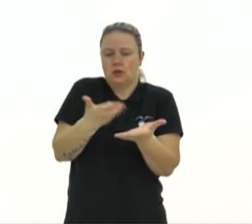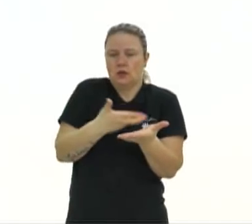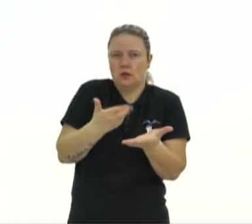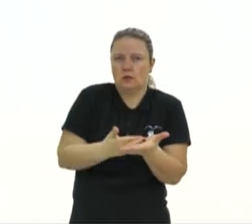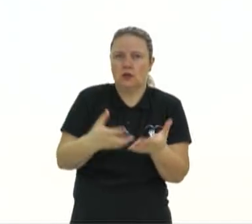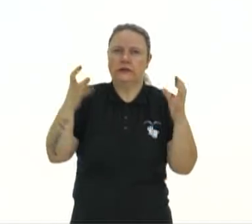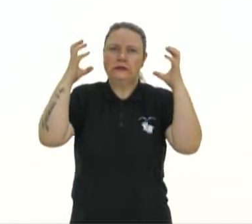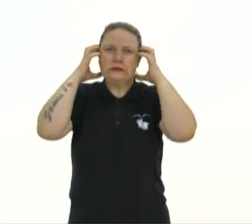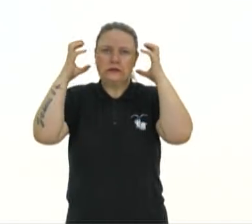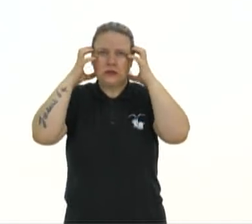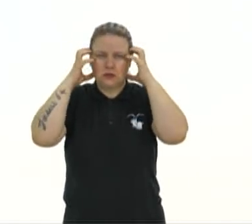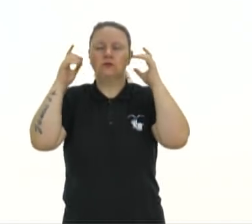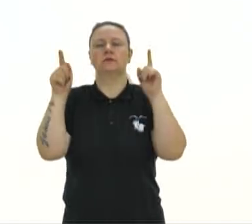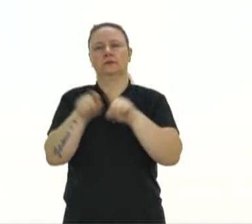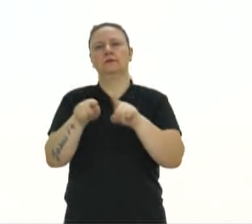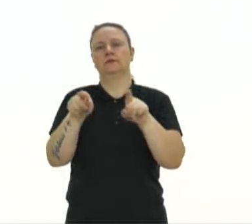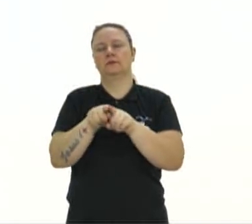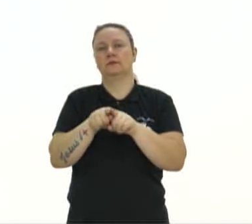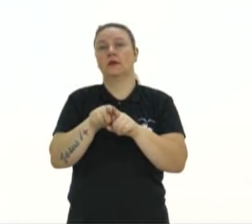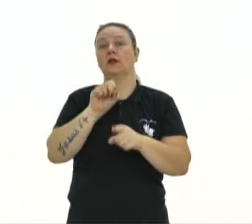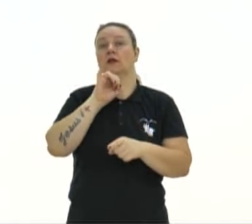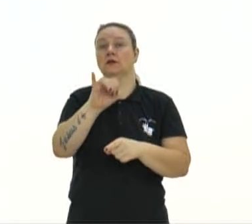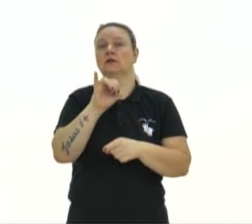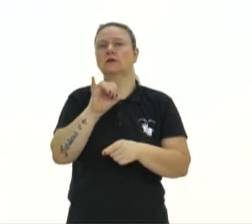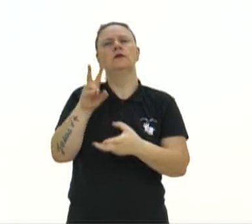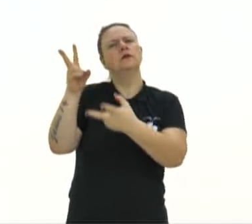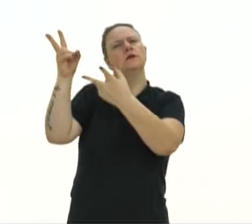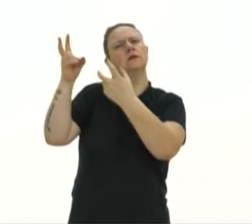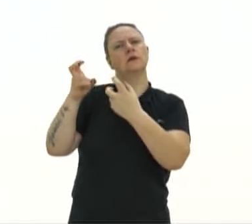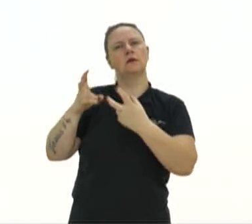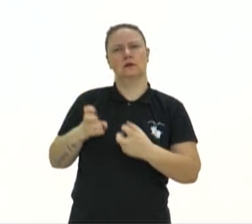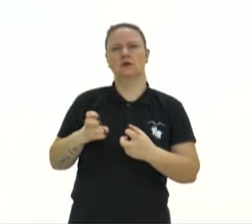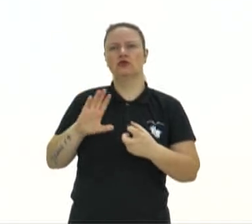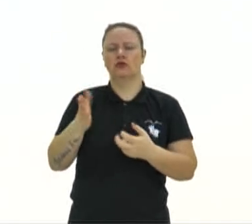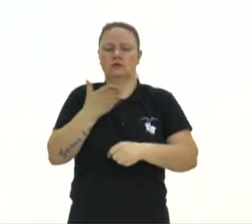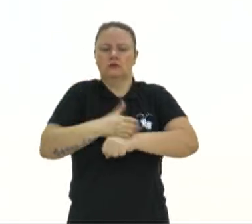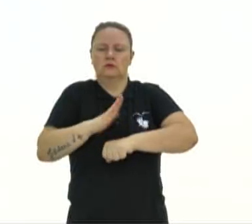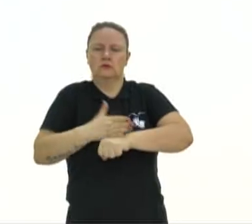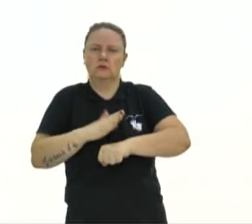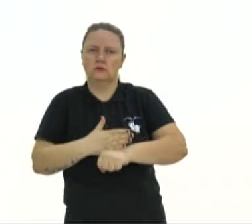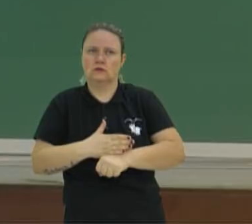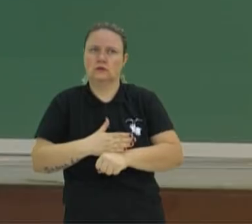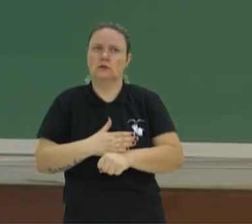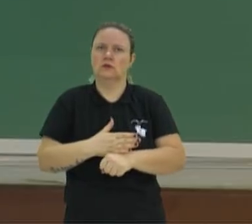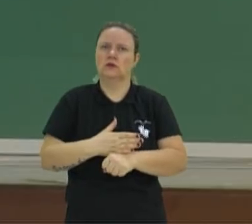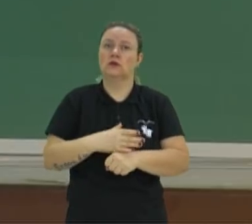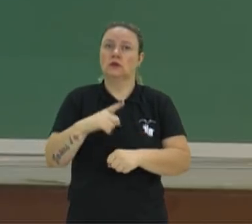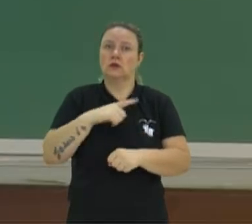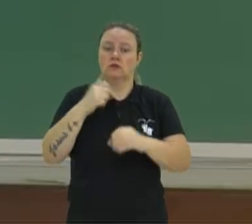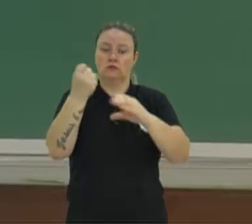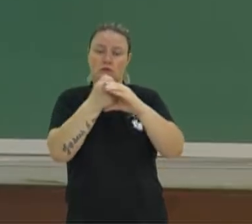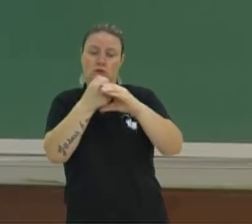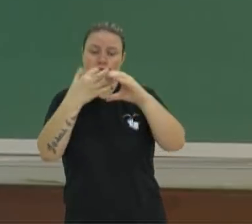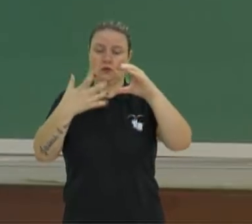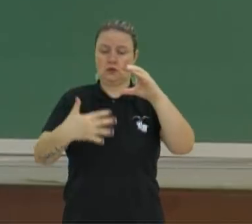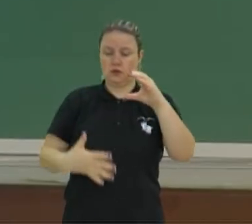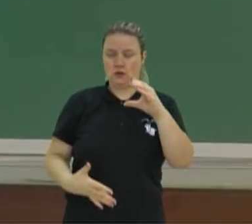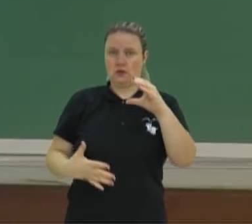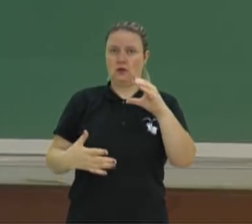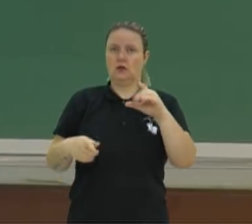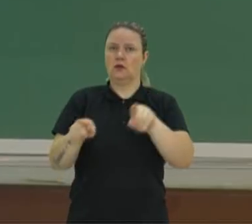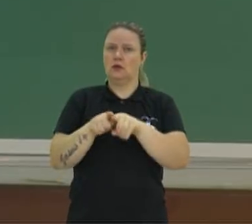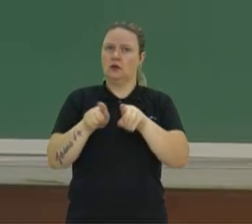impressos ou online. Se você perceber pelos exercícios que respondemos, muitas características foram trabalhadas